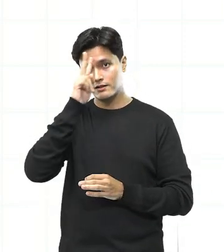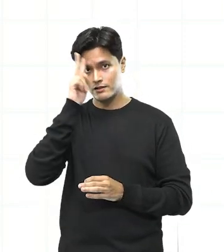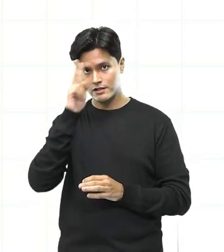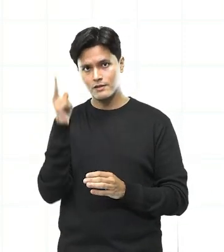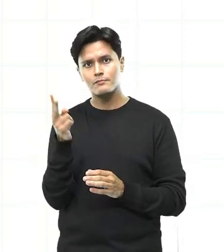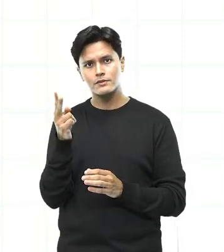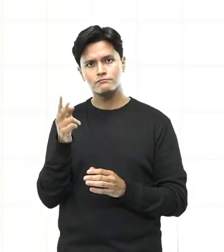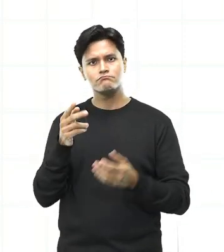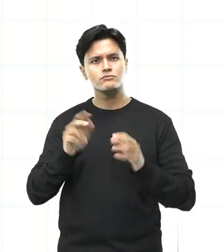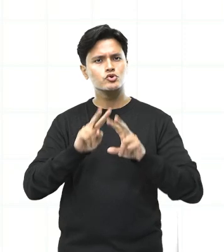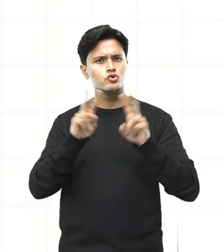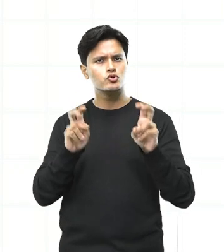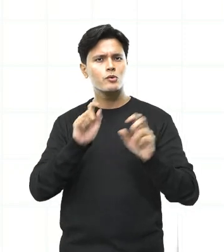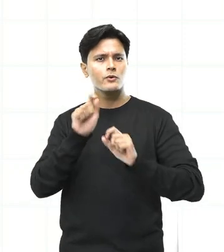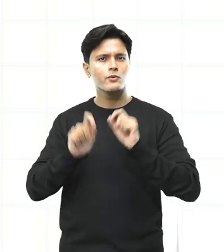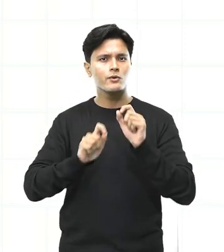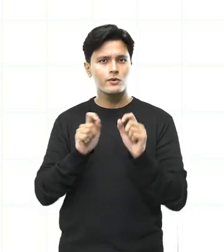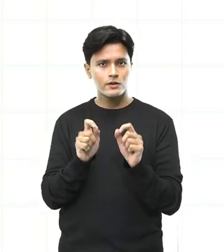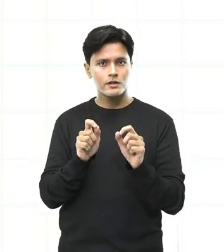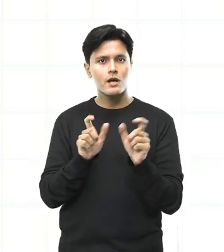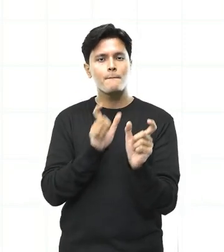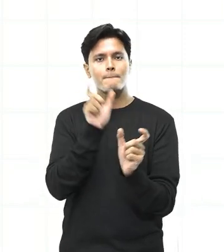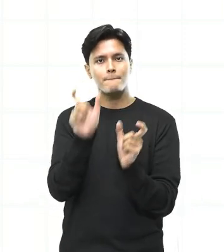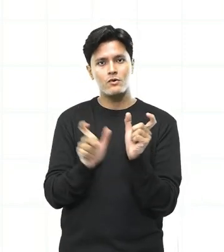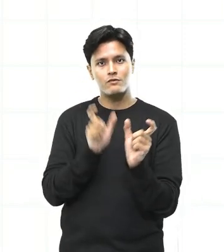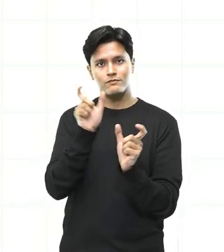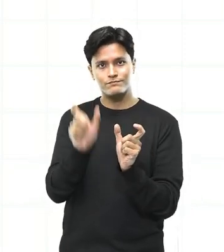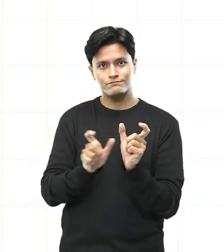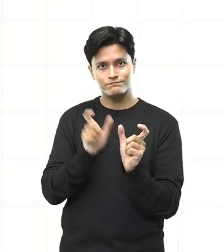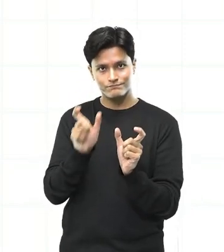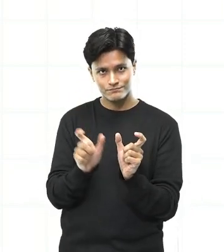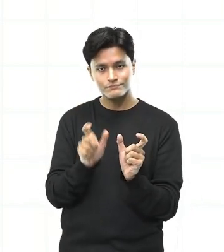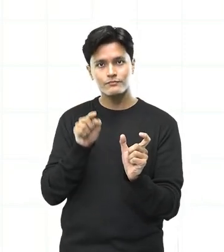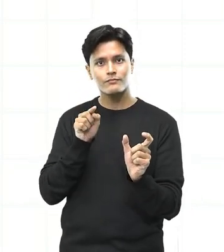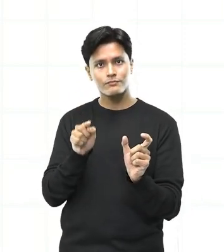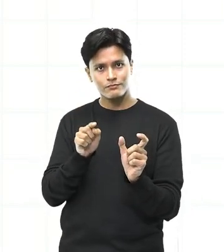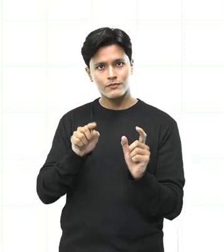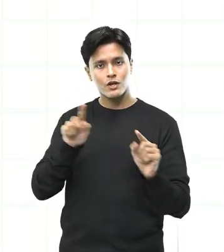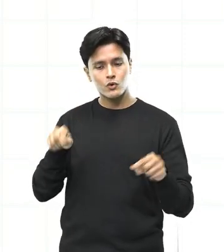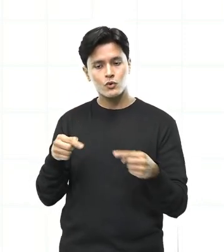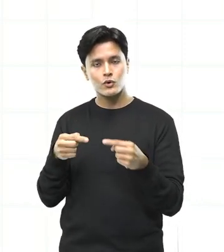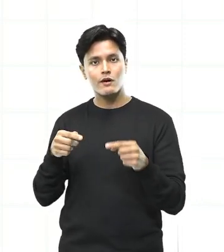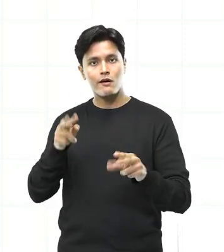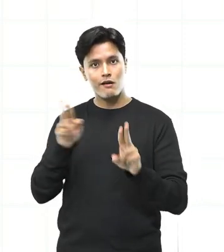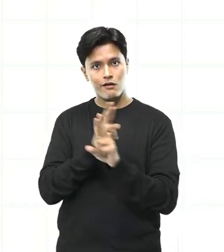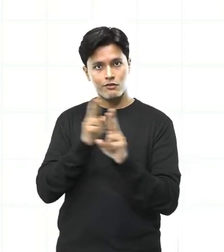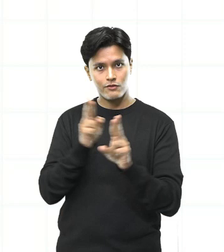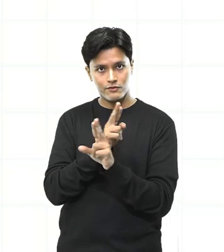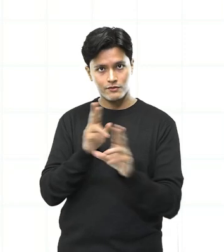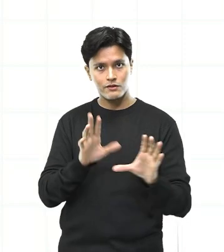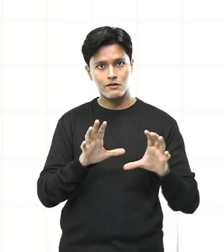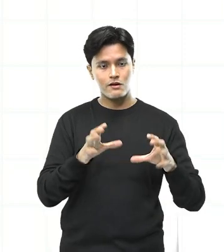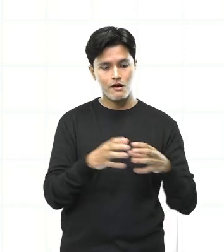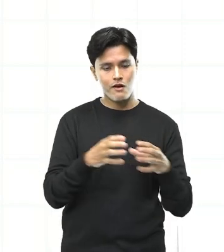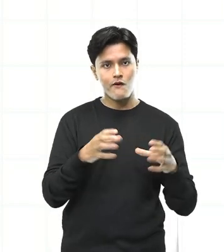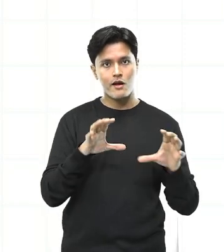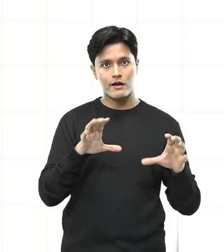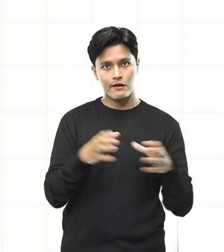falando de morfologia, que vai trabalhar as classes gramaticais. Quais são essas classes gramaticais,